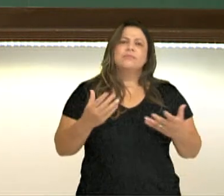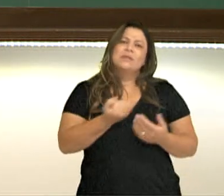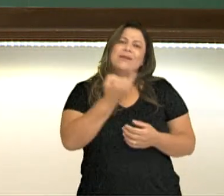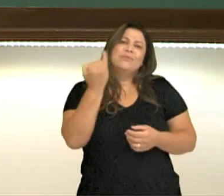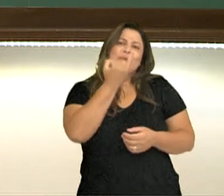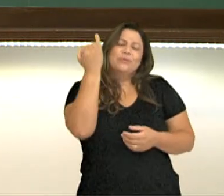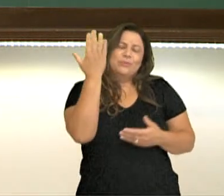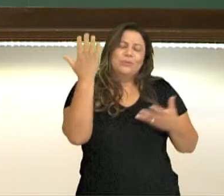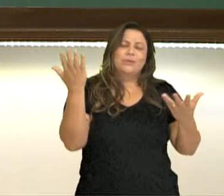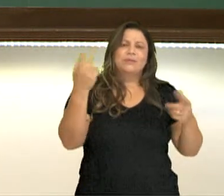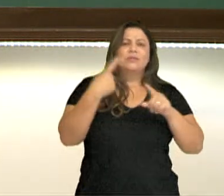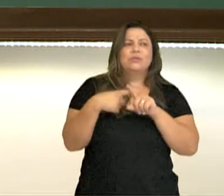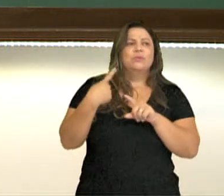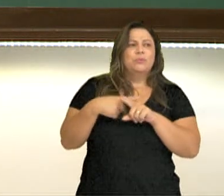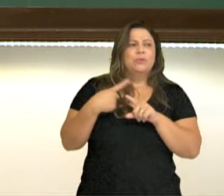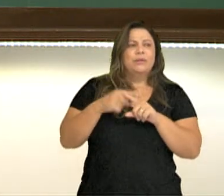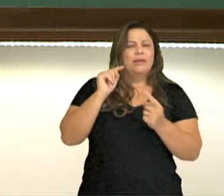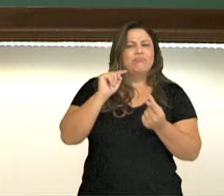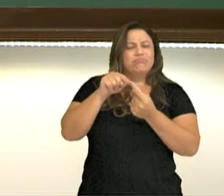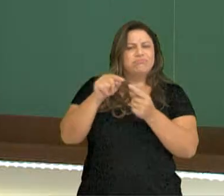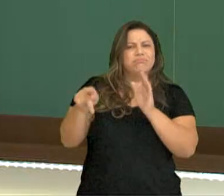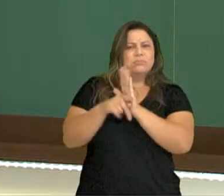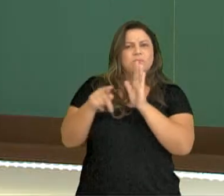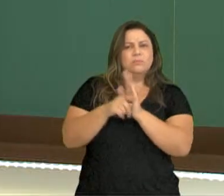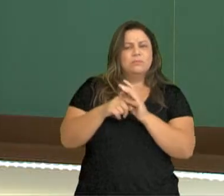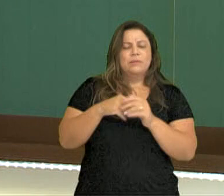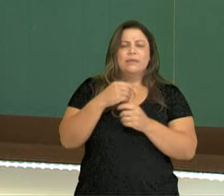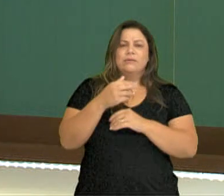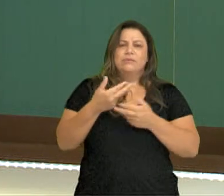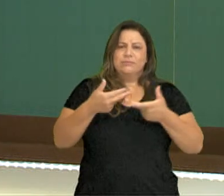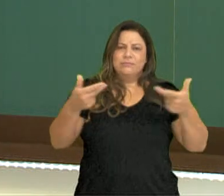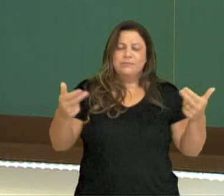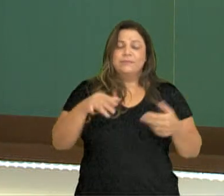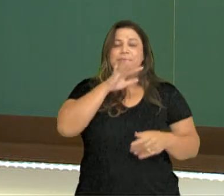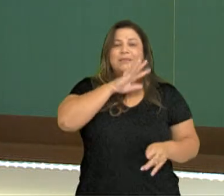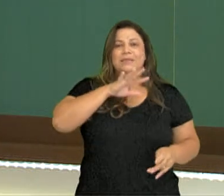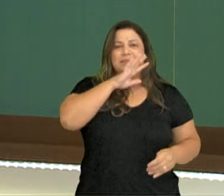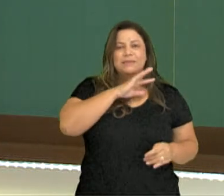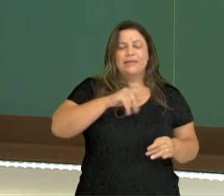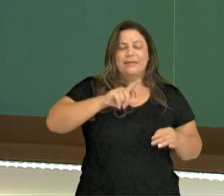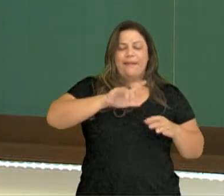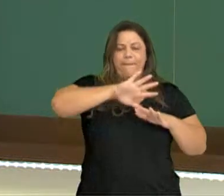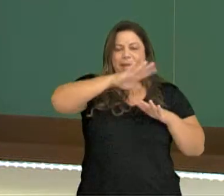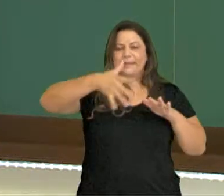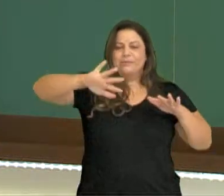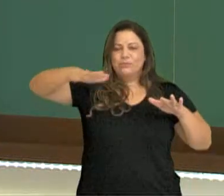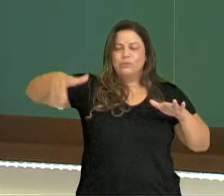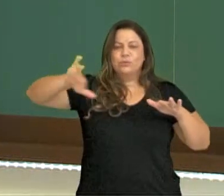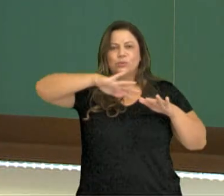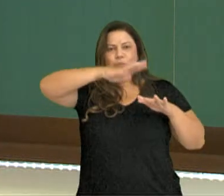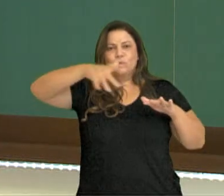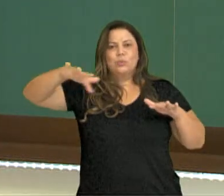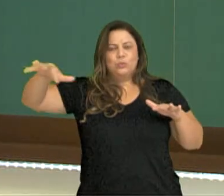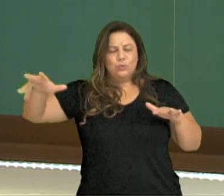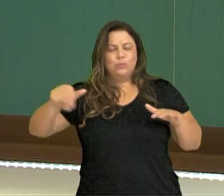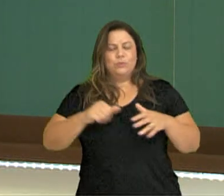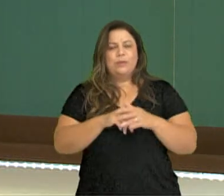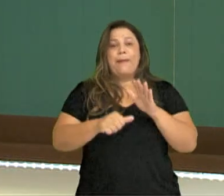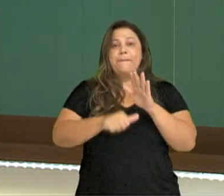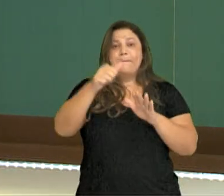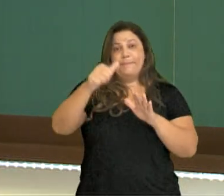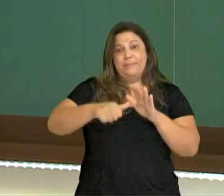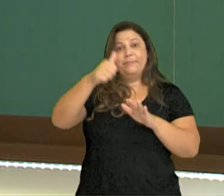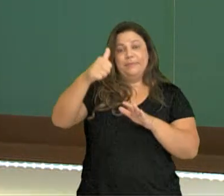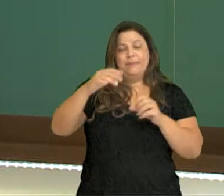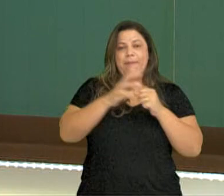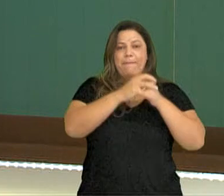porque elas são fonte de alimento para a maioria dos animais do oceano, certo? Então a gente chama de fonte primária, né?